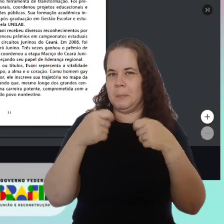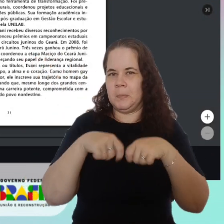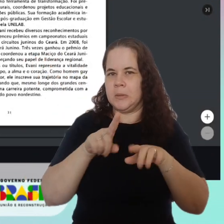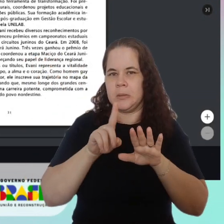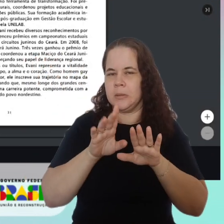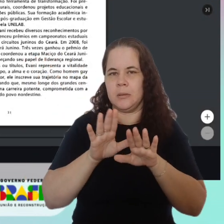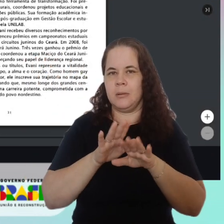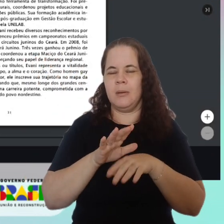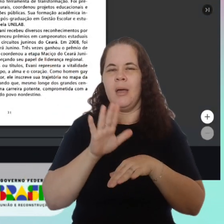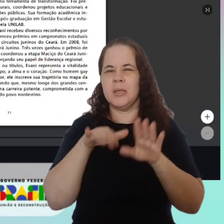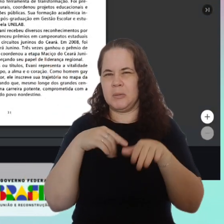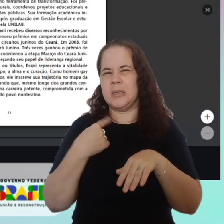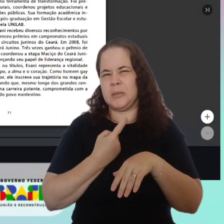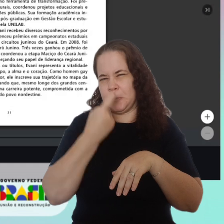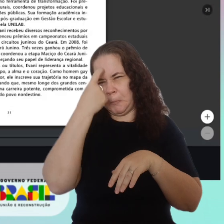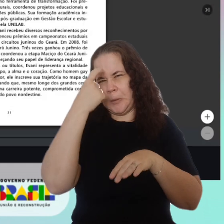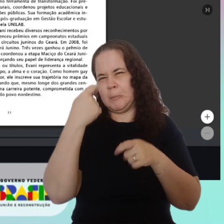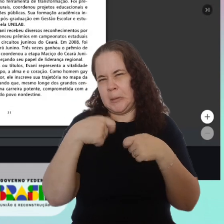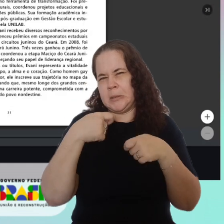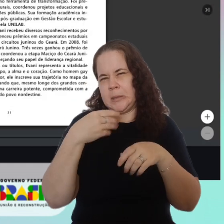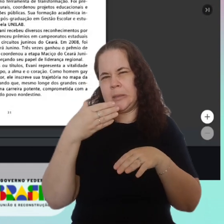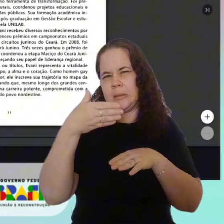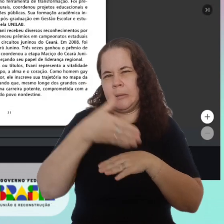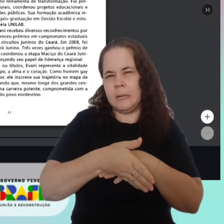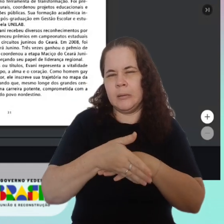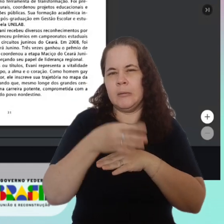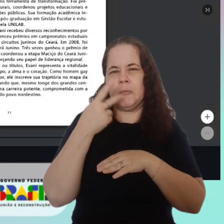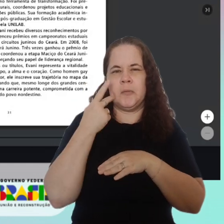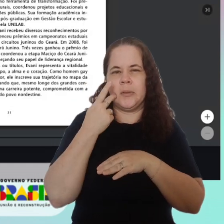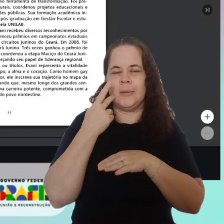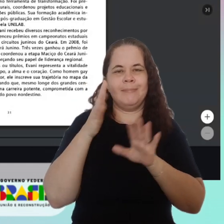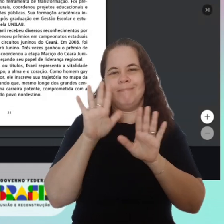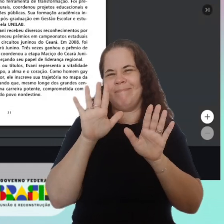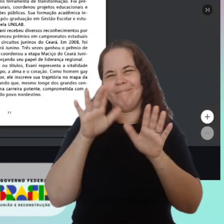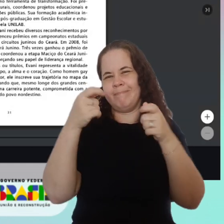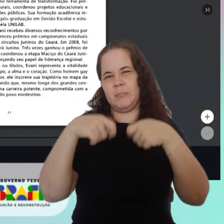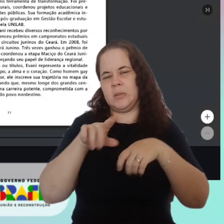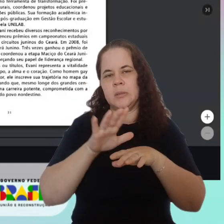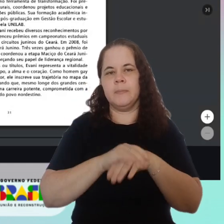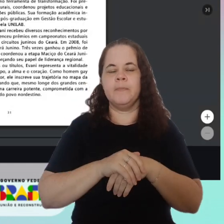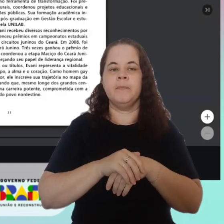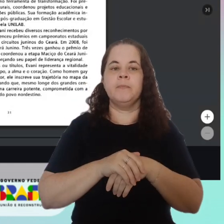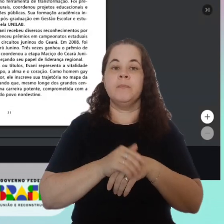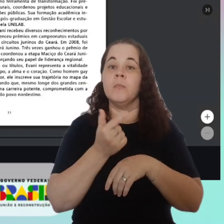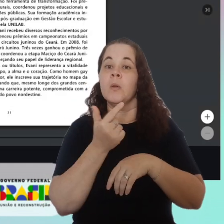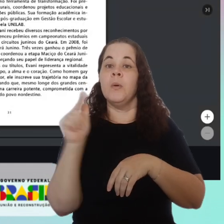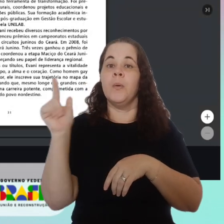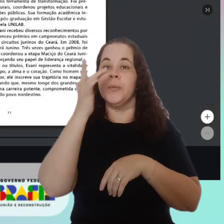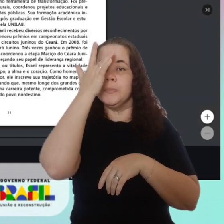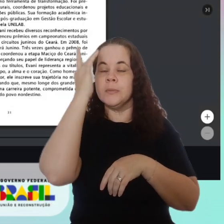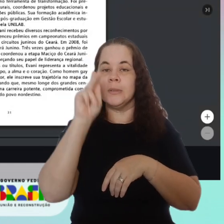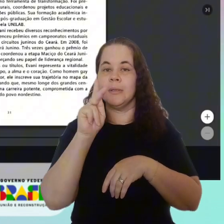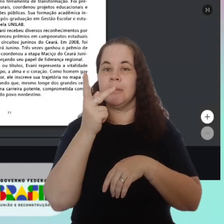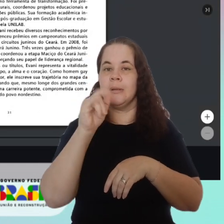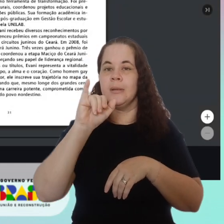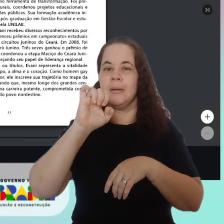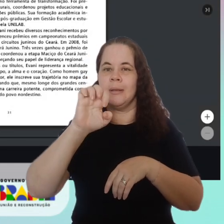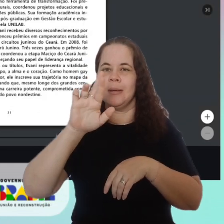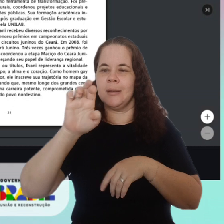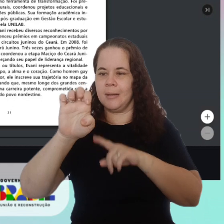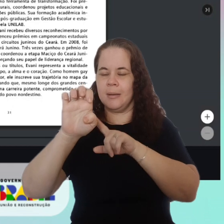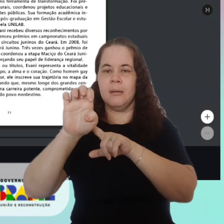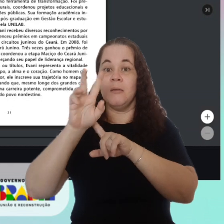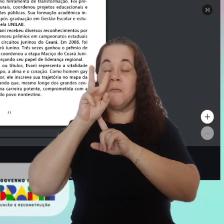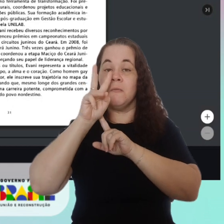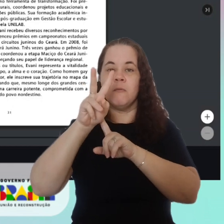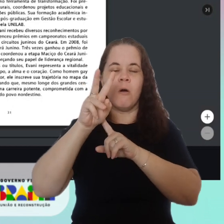acha que acaba tendo que ser. É, Como, por exemplo, a gente tem a Eri, que tem uma história grandiosa em Fortaleza e já fora de